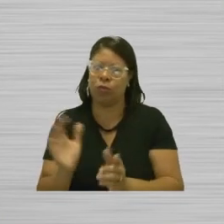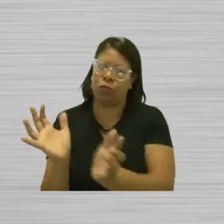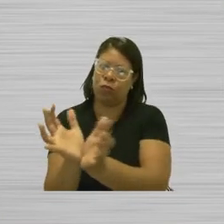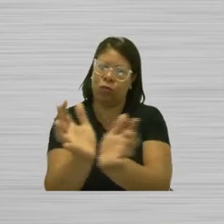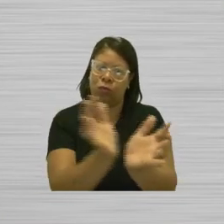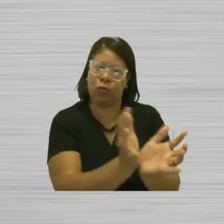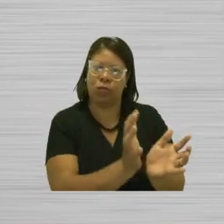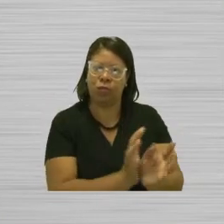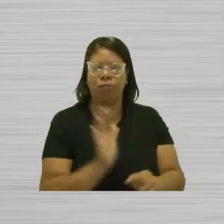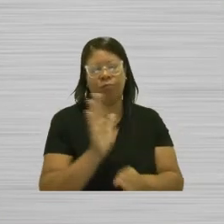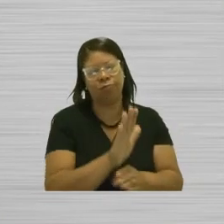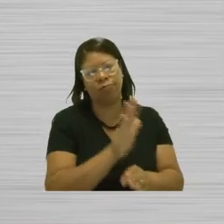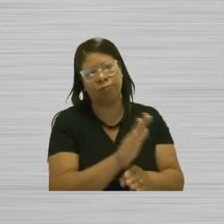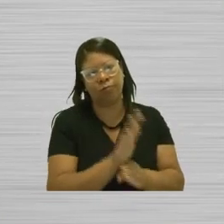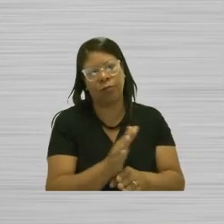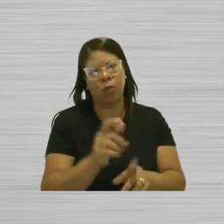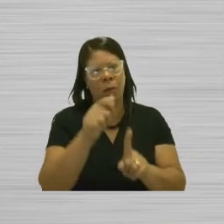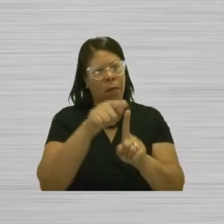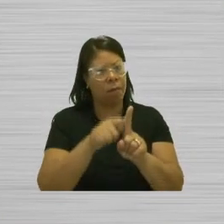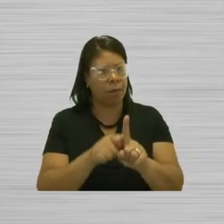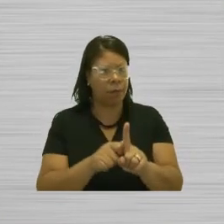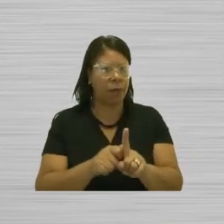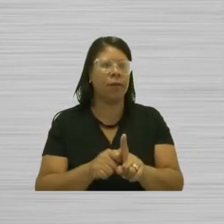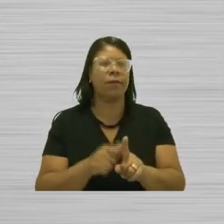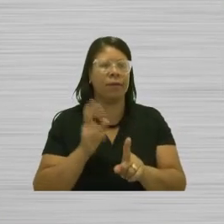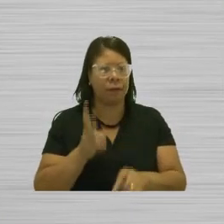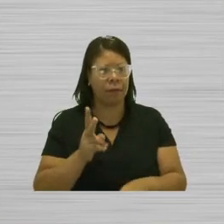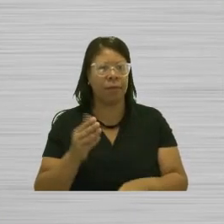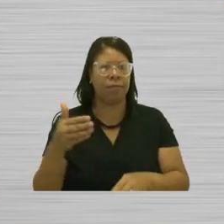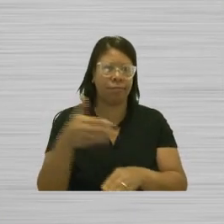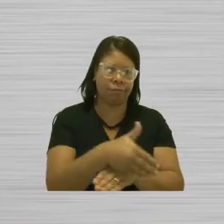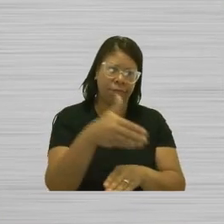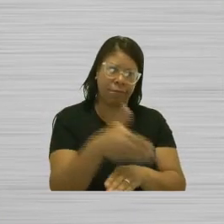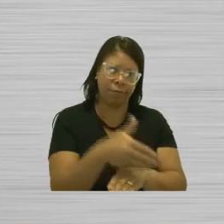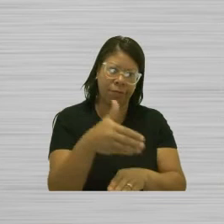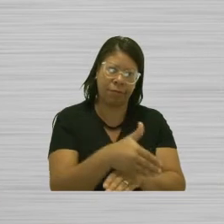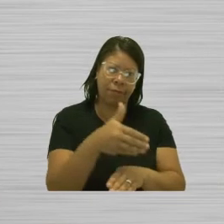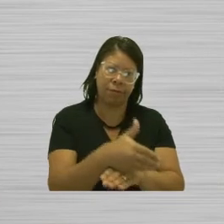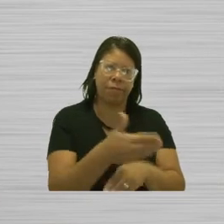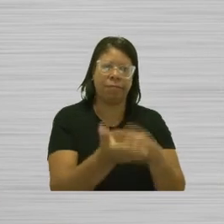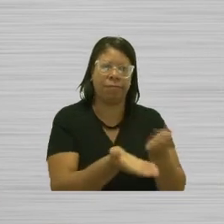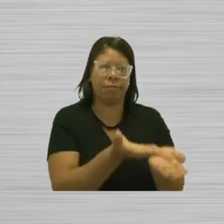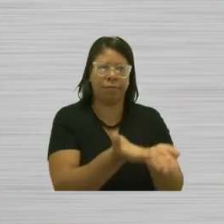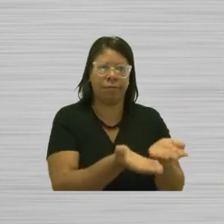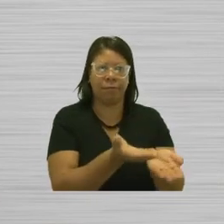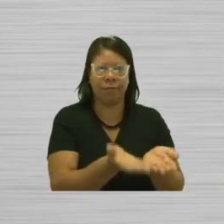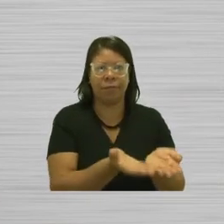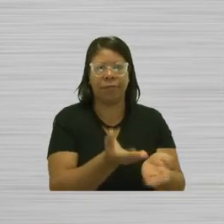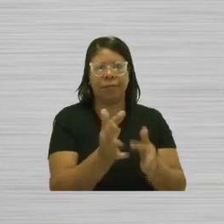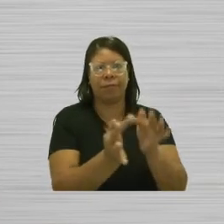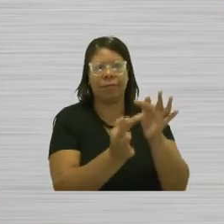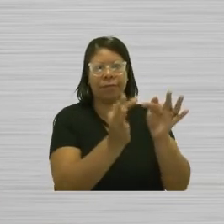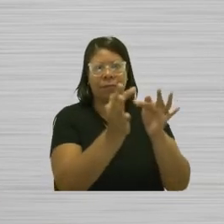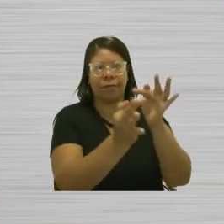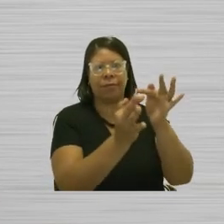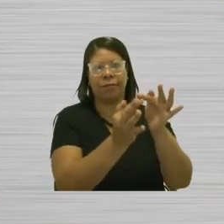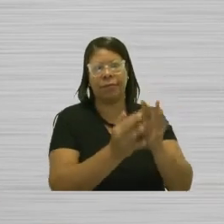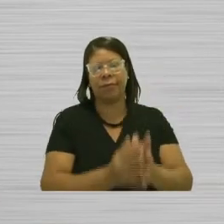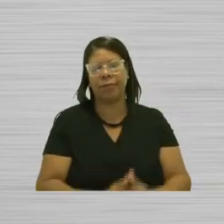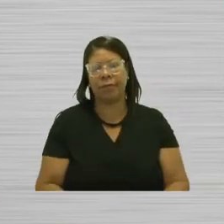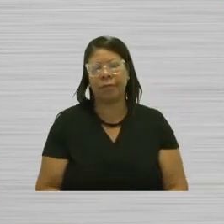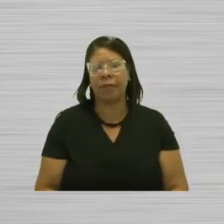média mês de atendimento a estes 135 pacientes. E só no terceiro quadrimestre, nós tivemos